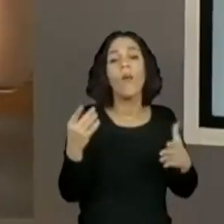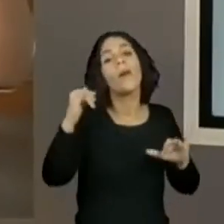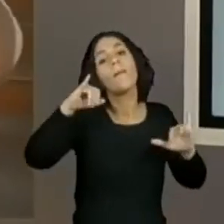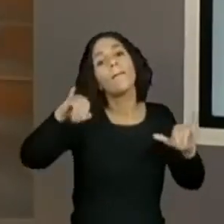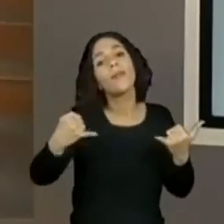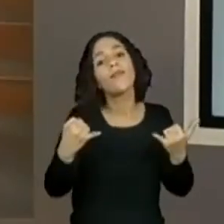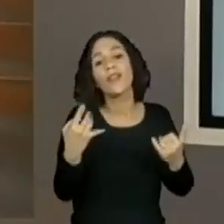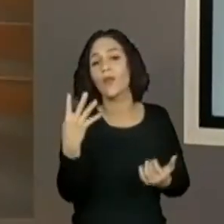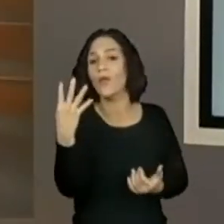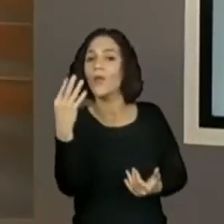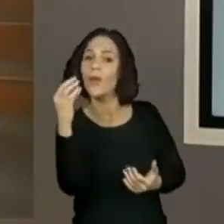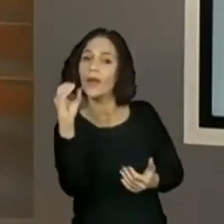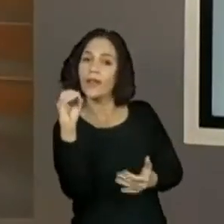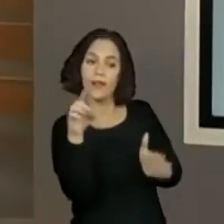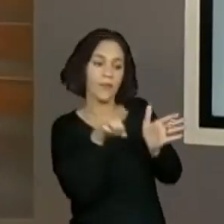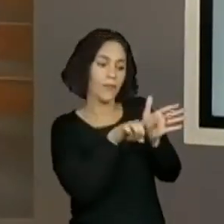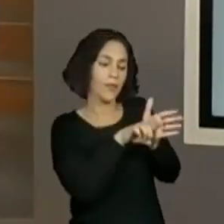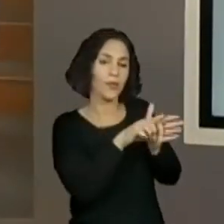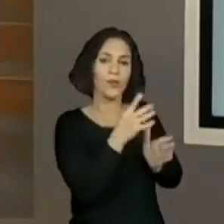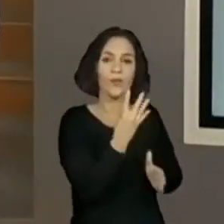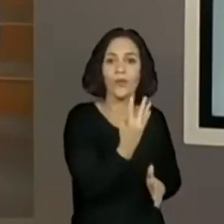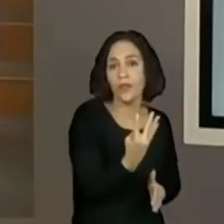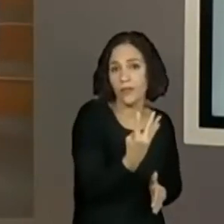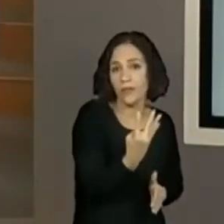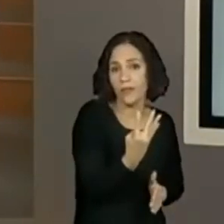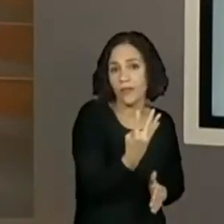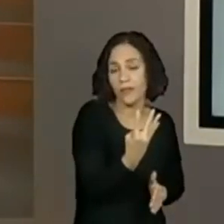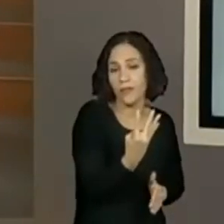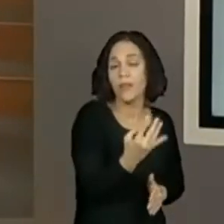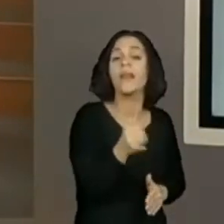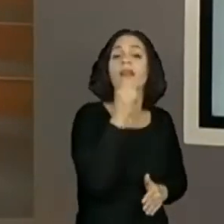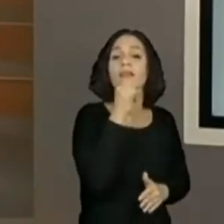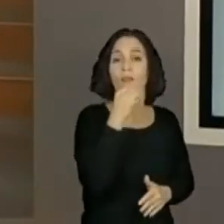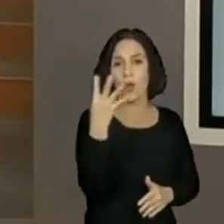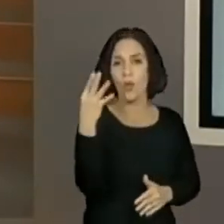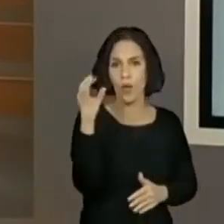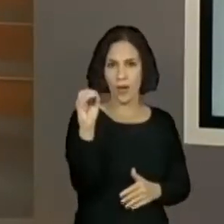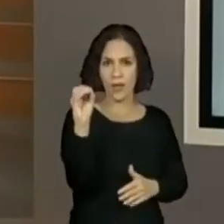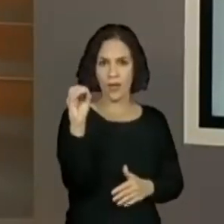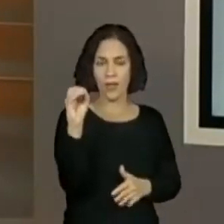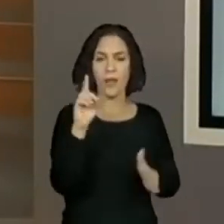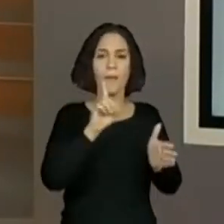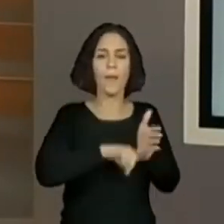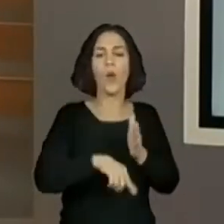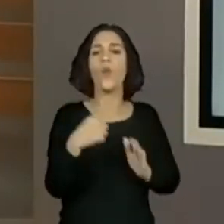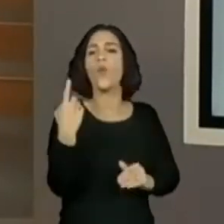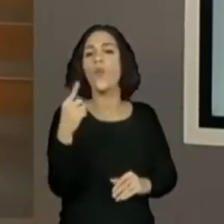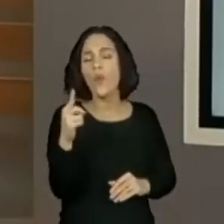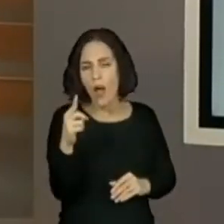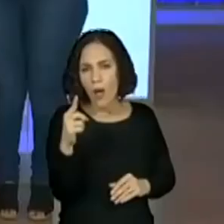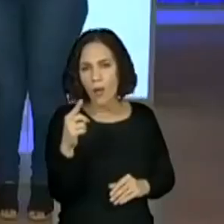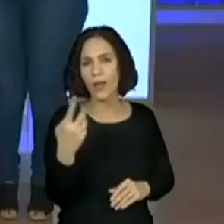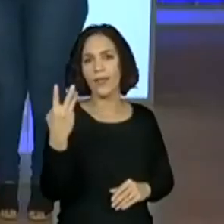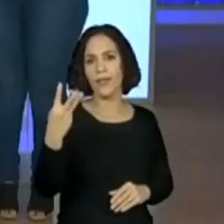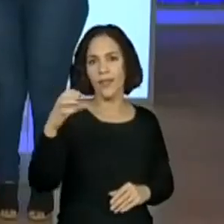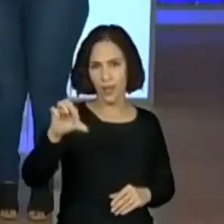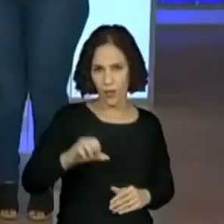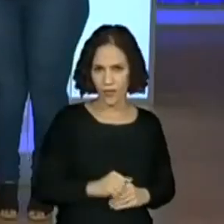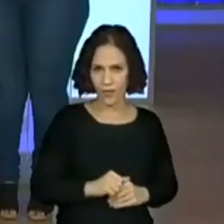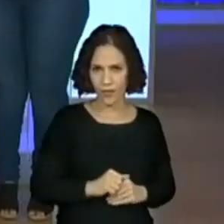Então, de 40, a gente tinha que tirar 4. 40 reais tira 1 real. 39. 40 reais tiram 2